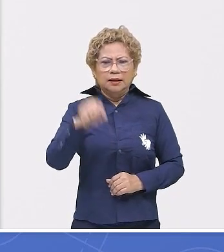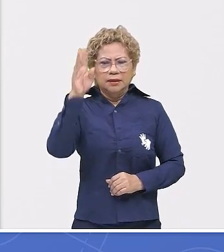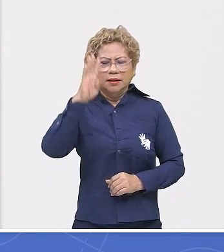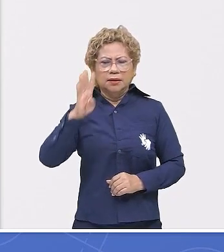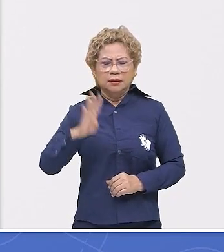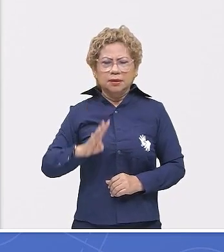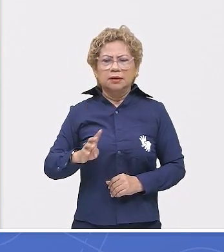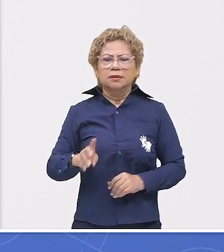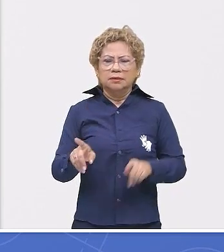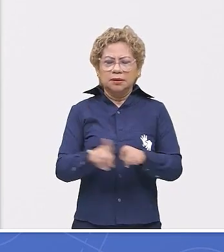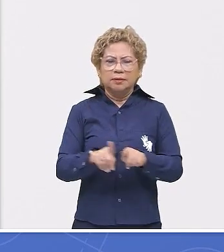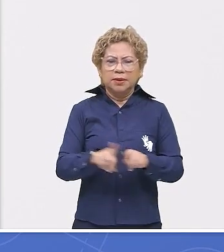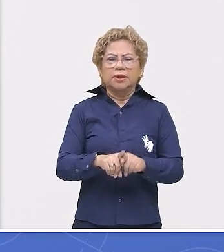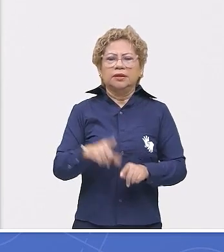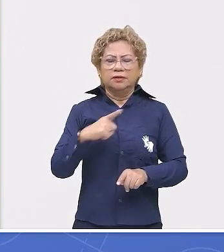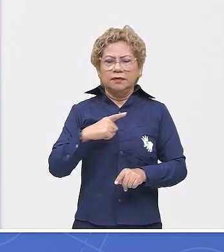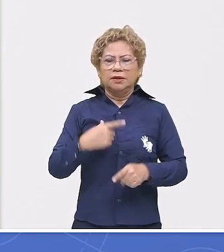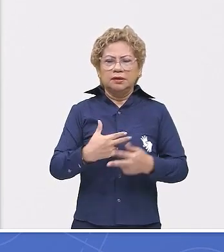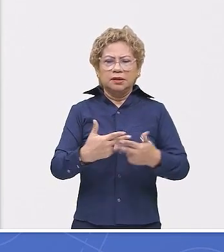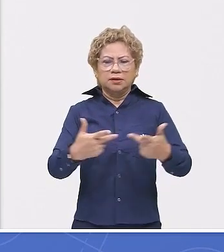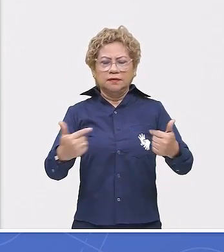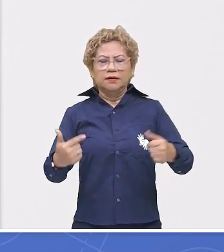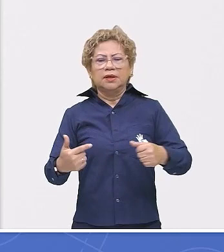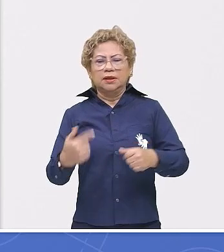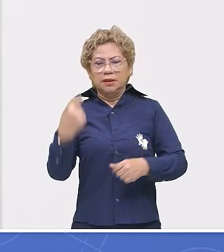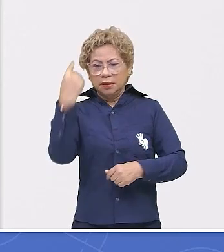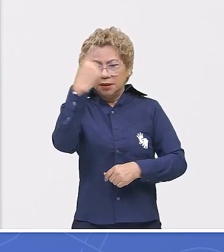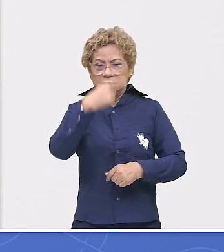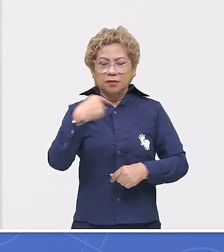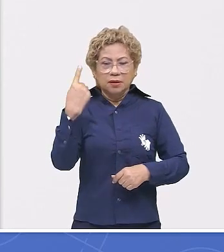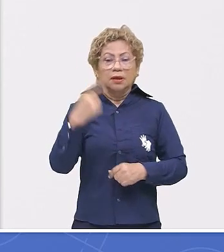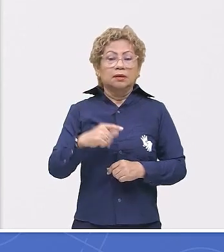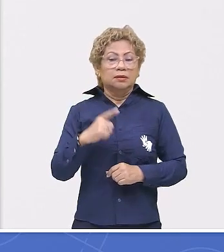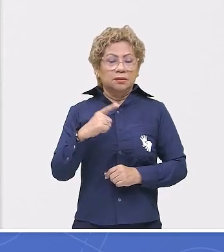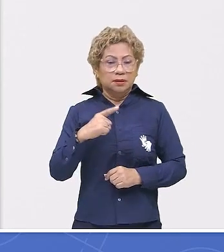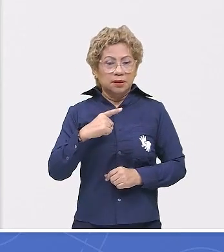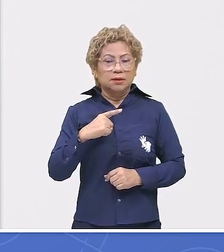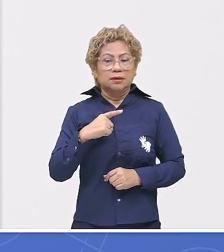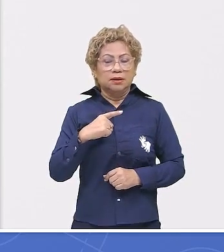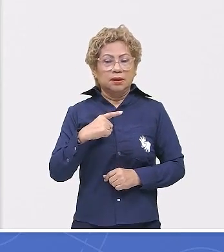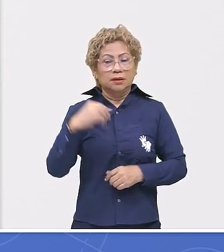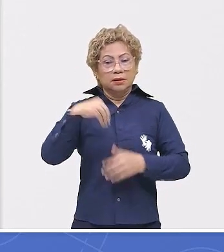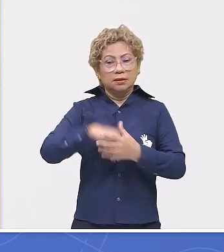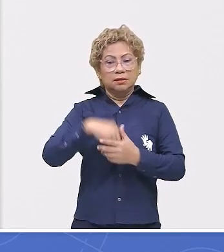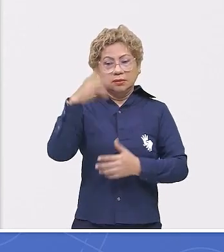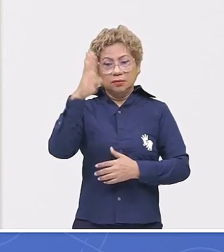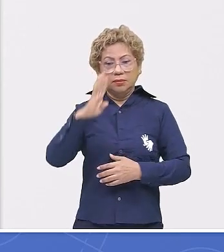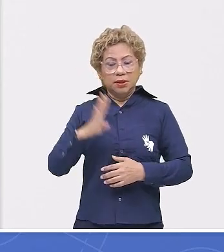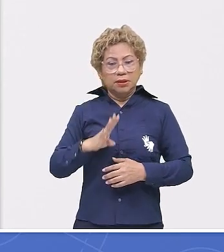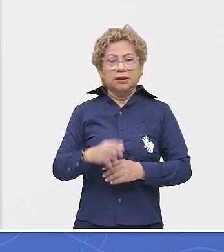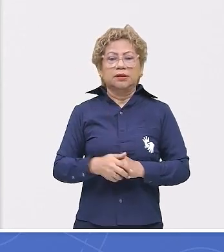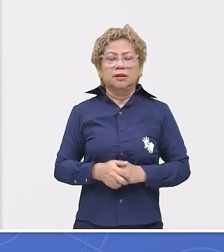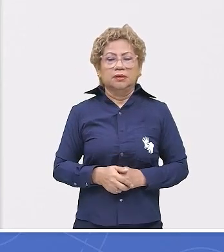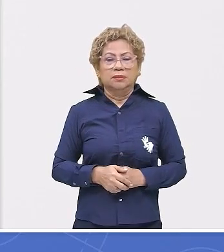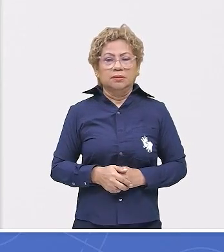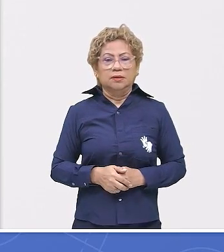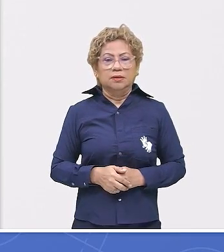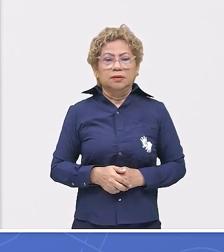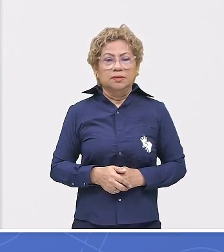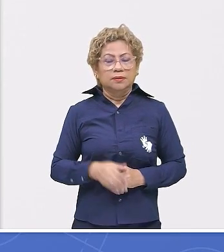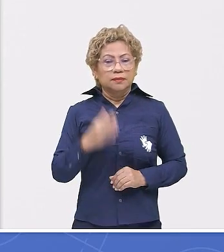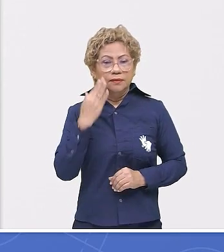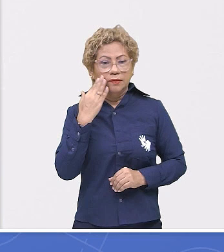de verão, tá? O horário de verão aqui no nosso país, tá? No Brasil, ele vai ser adotado aí